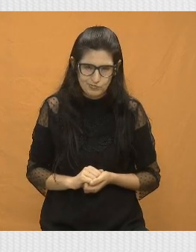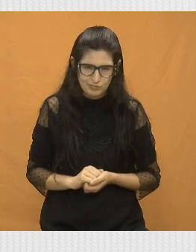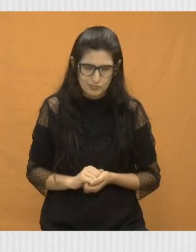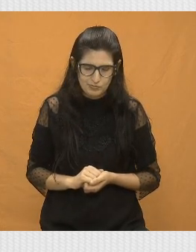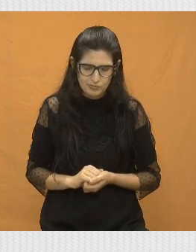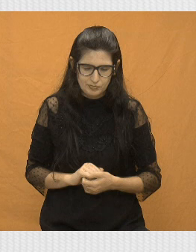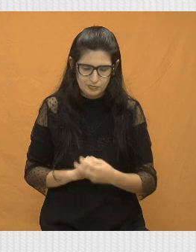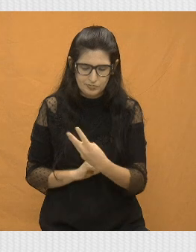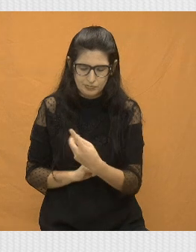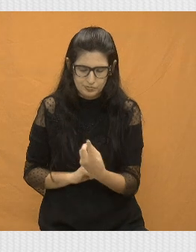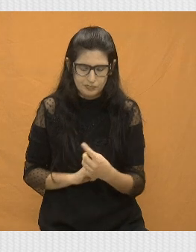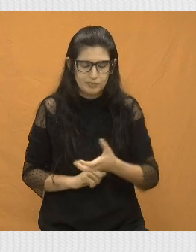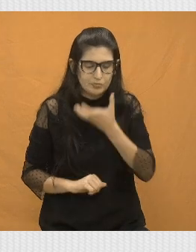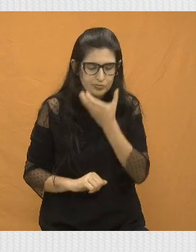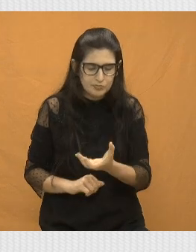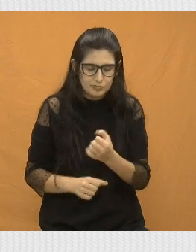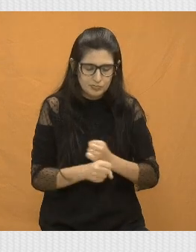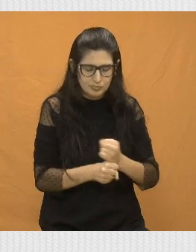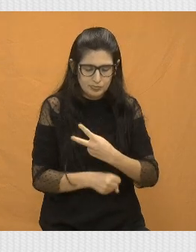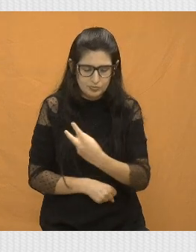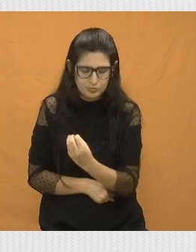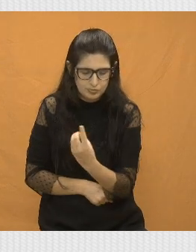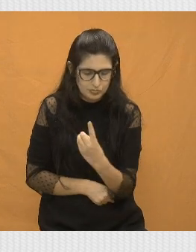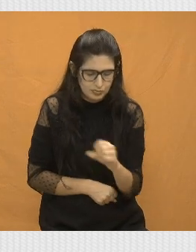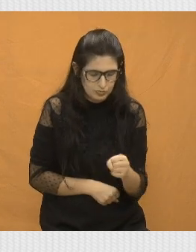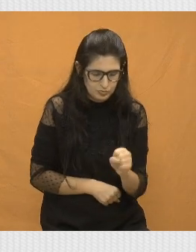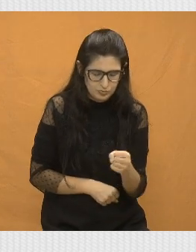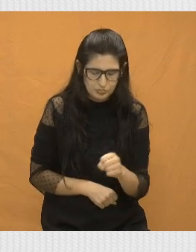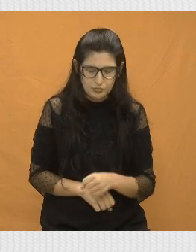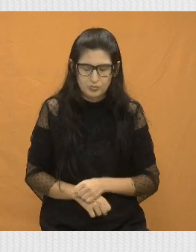em 31 de dezembro de 2018 uma inscrição de